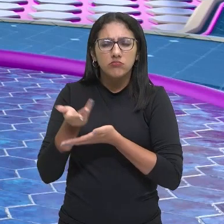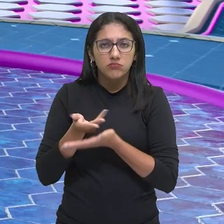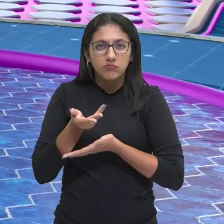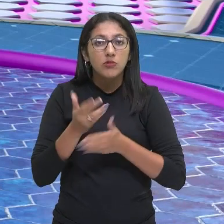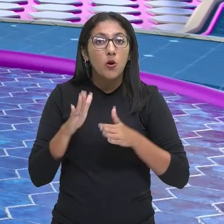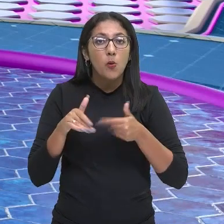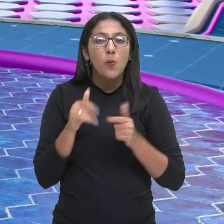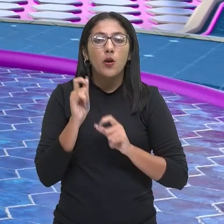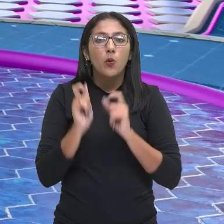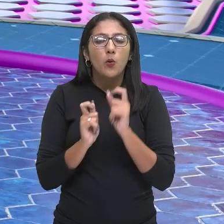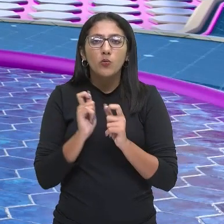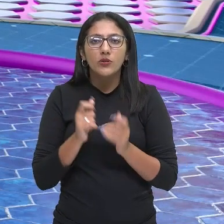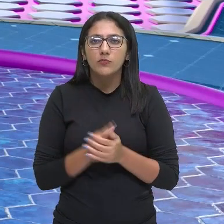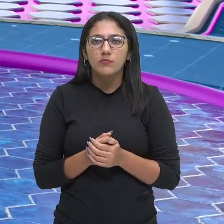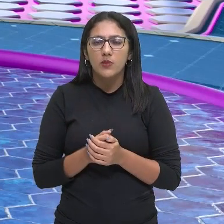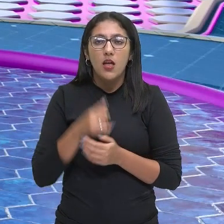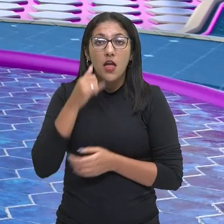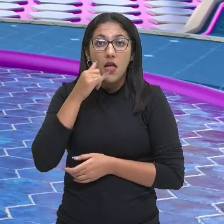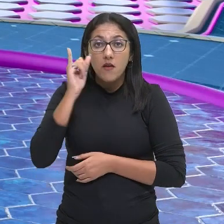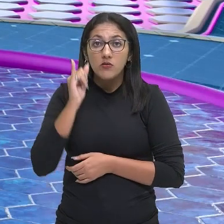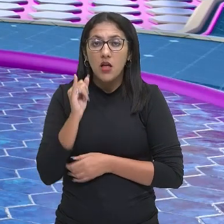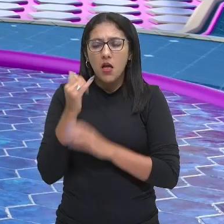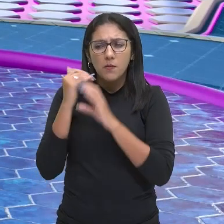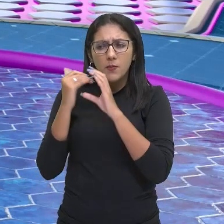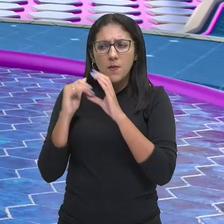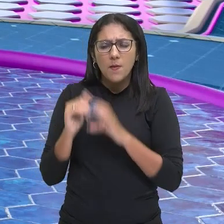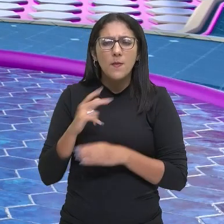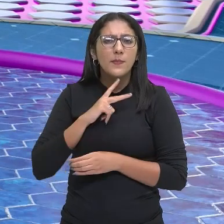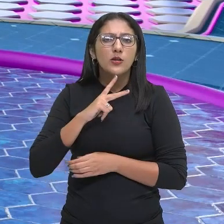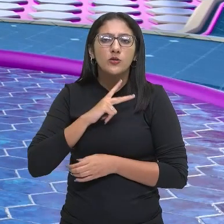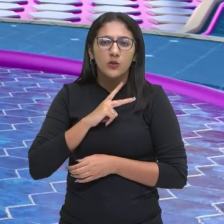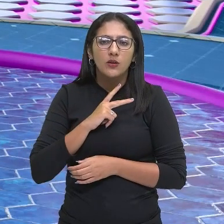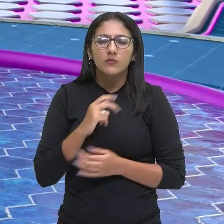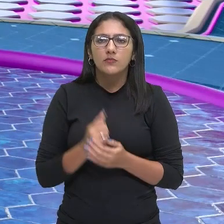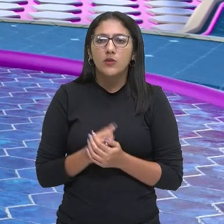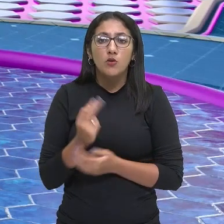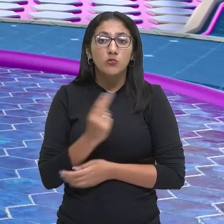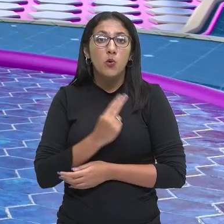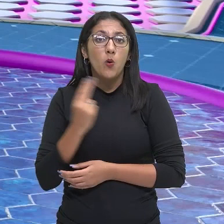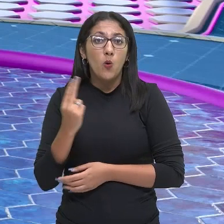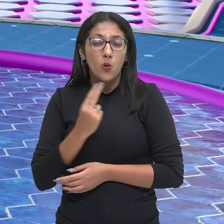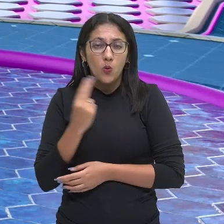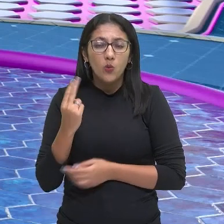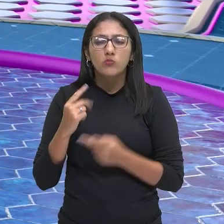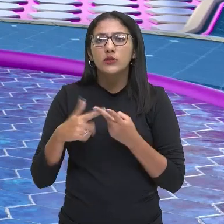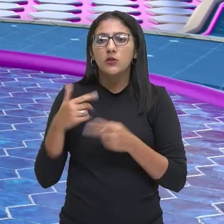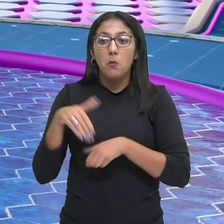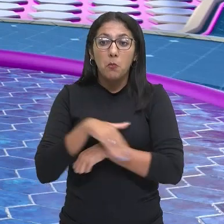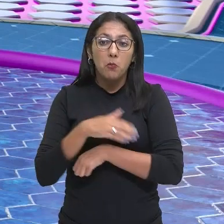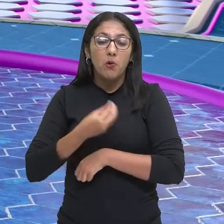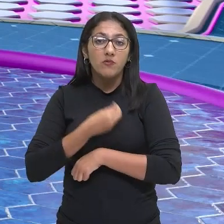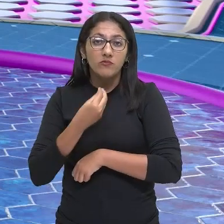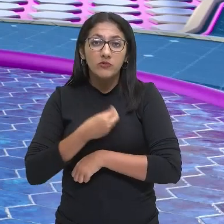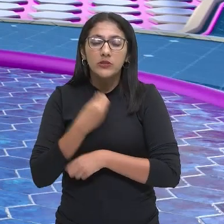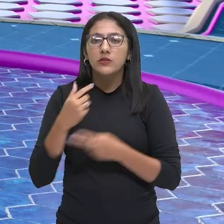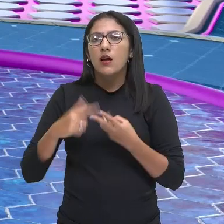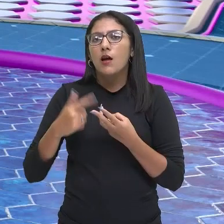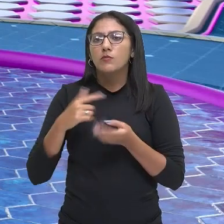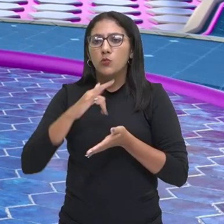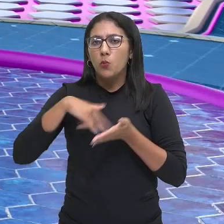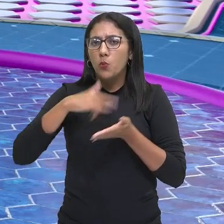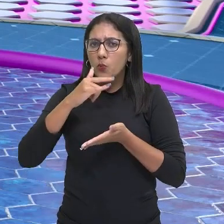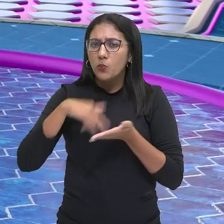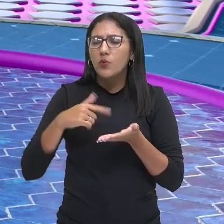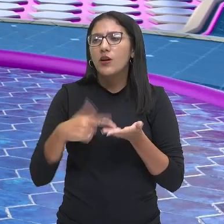é não divulgar dados pessoais, como o nome completo, endereço, documentos, dados